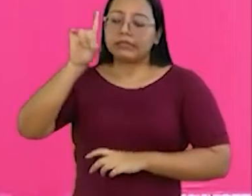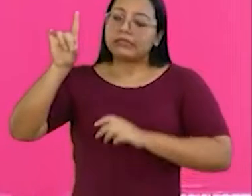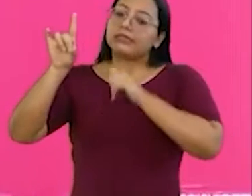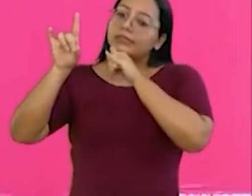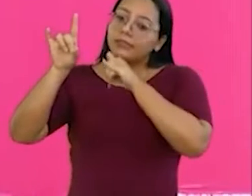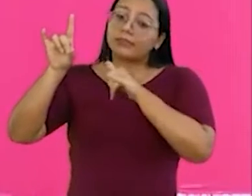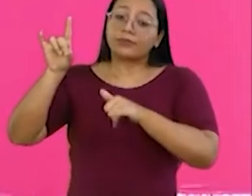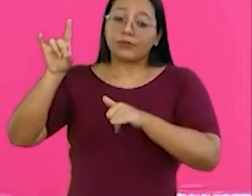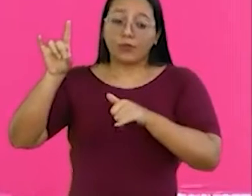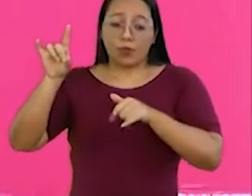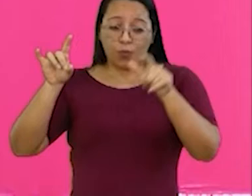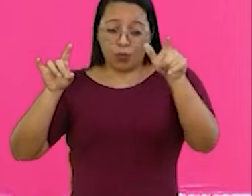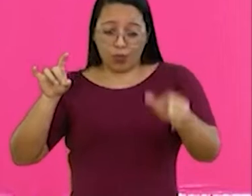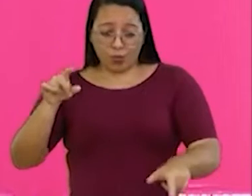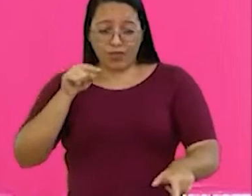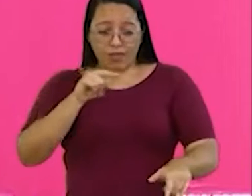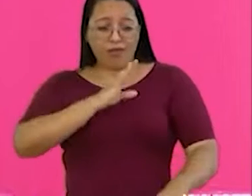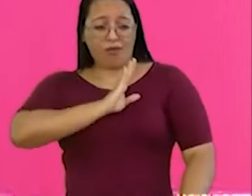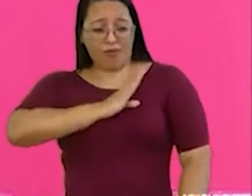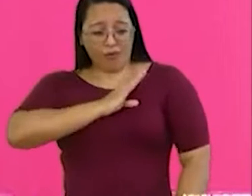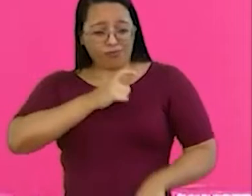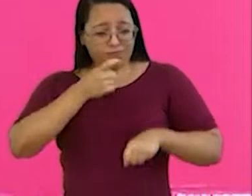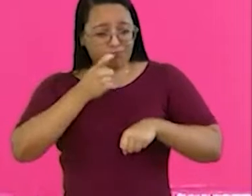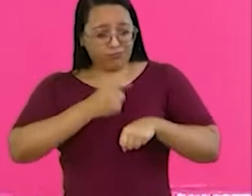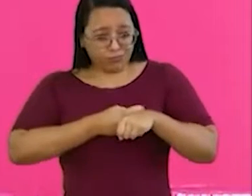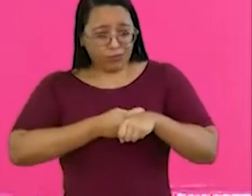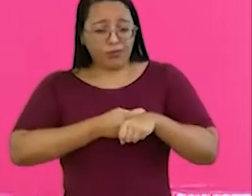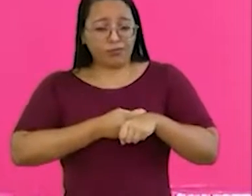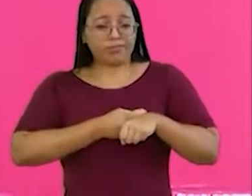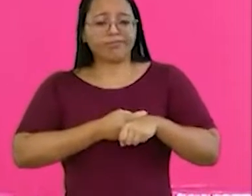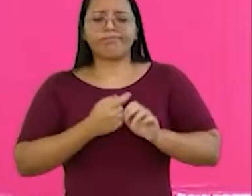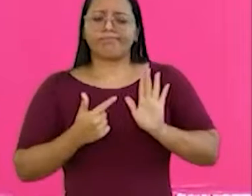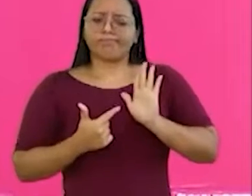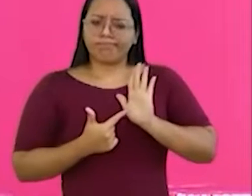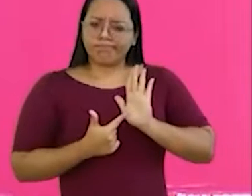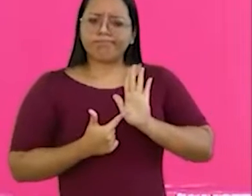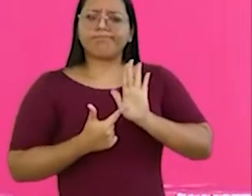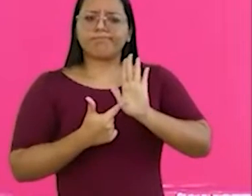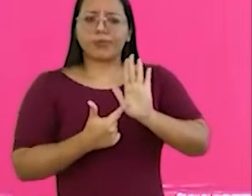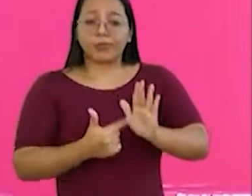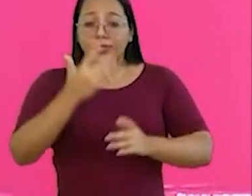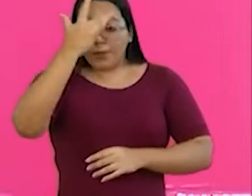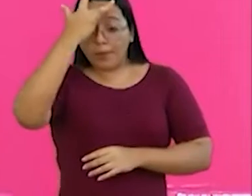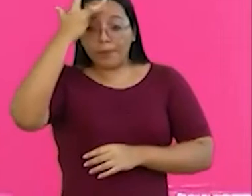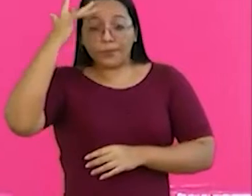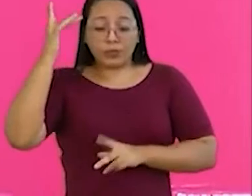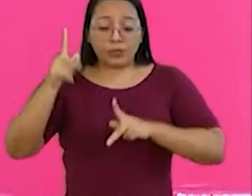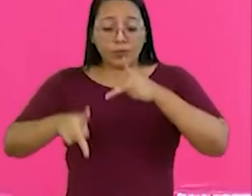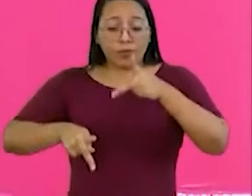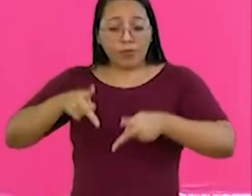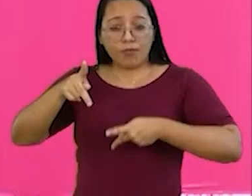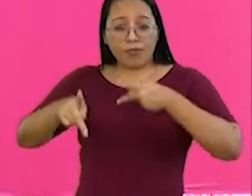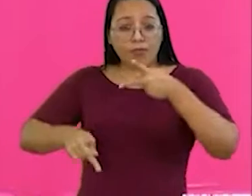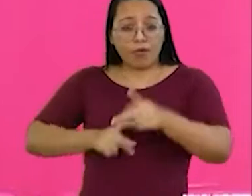nesse endurecimento de coração, eu vou mostrar aos egípcios